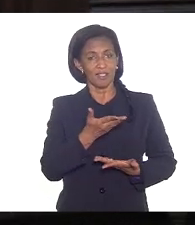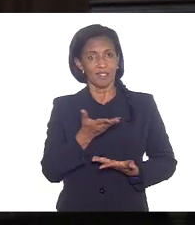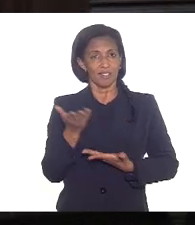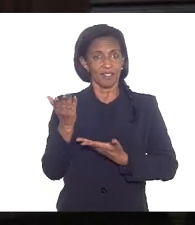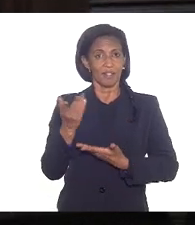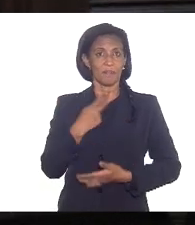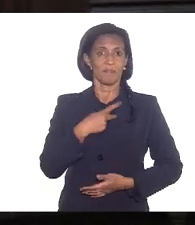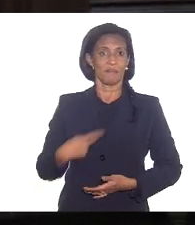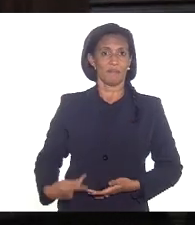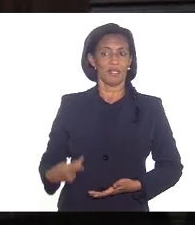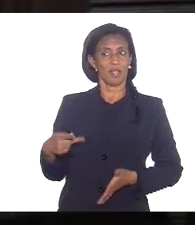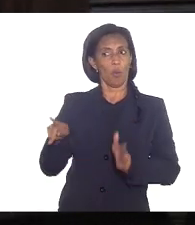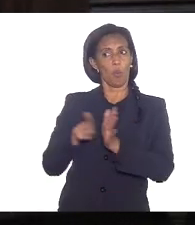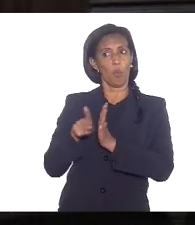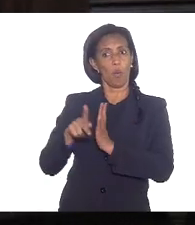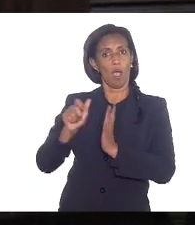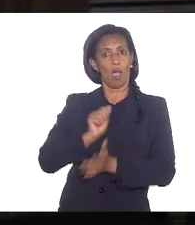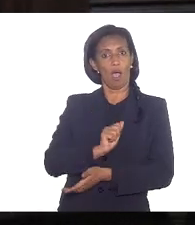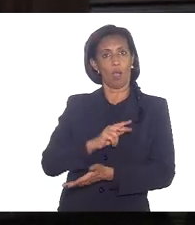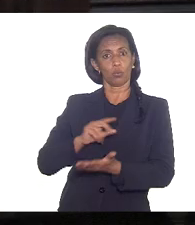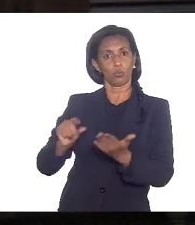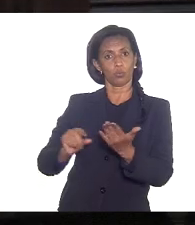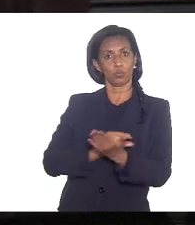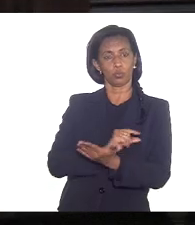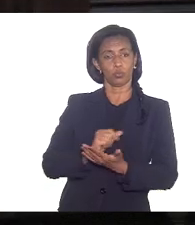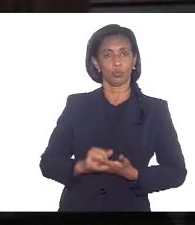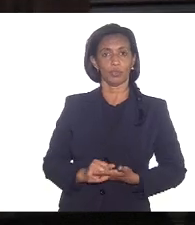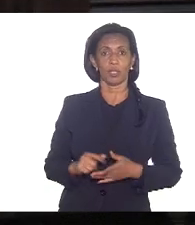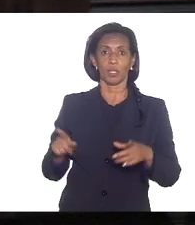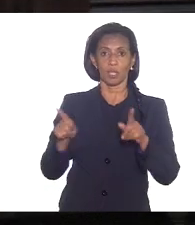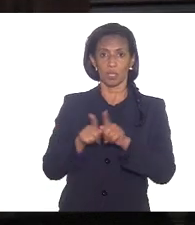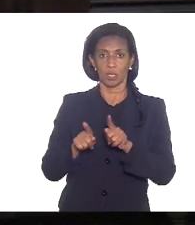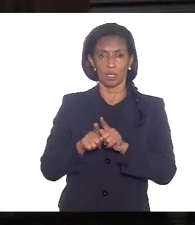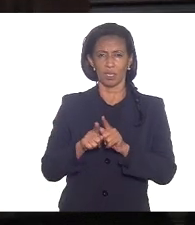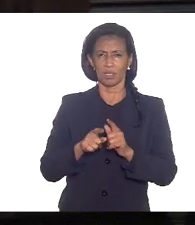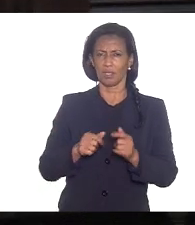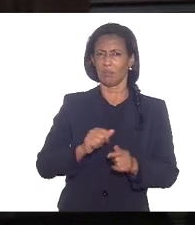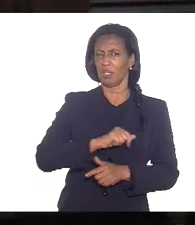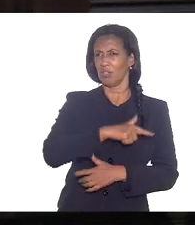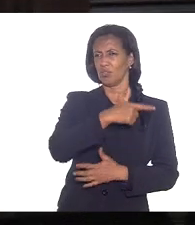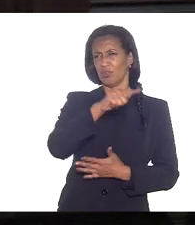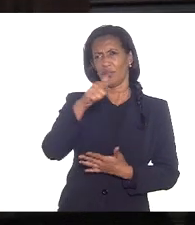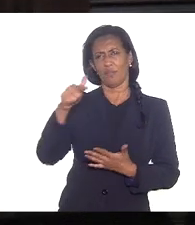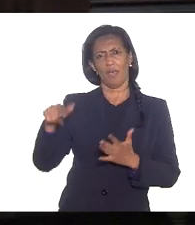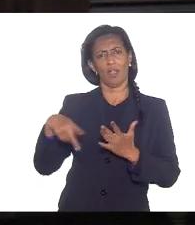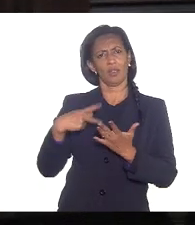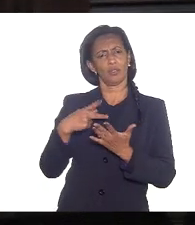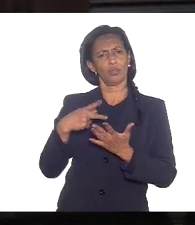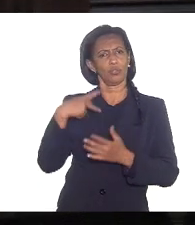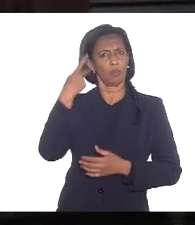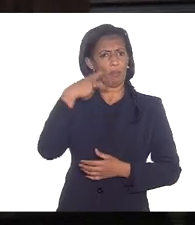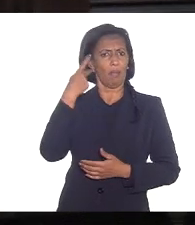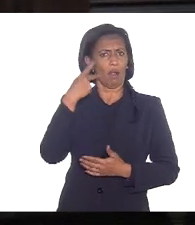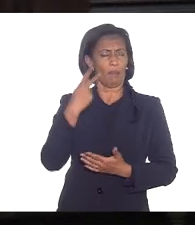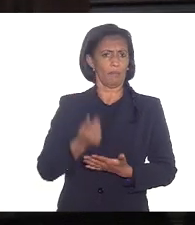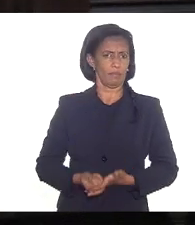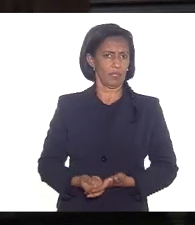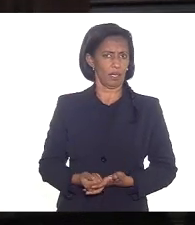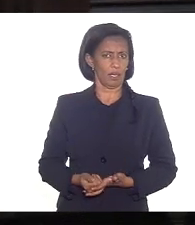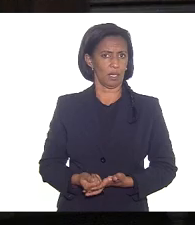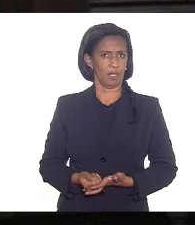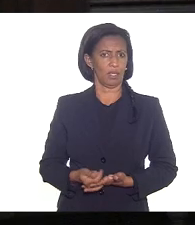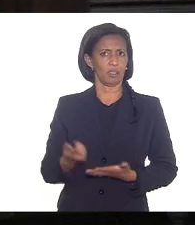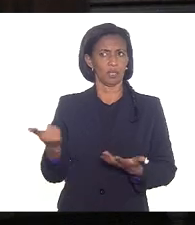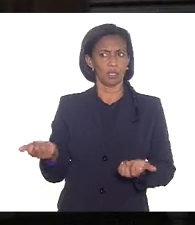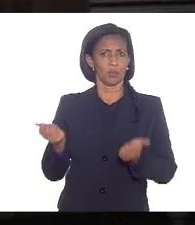autoria ah e também de autoria de diversos parlamentares que